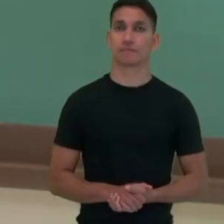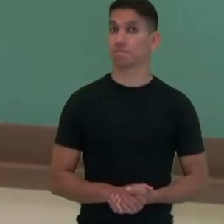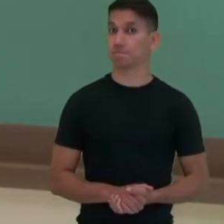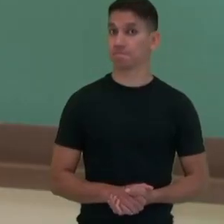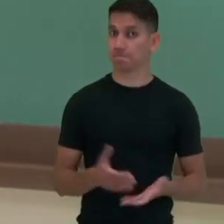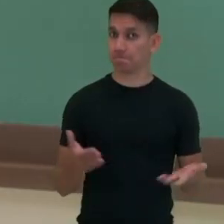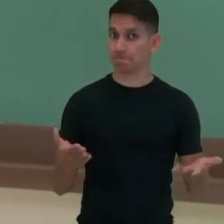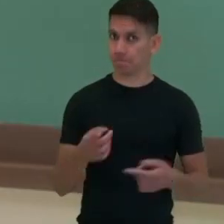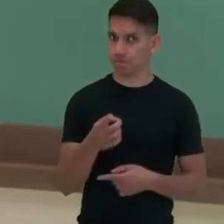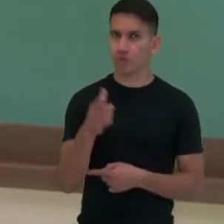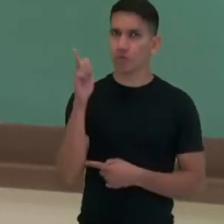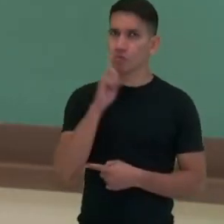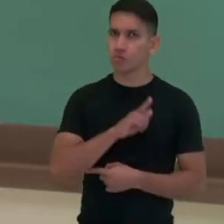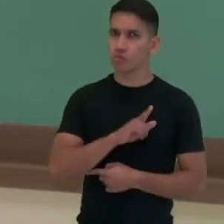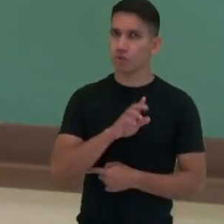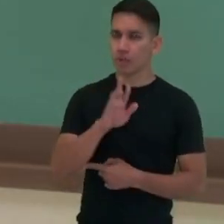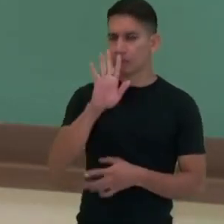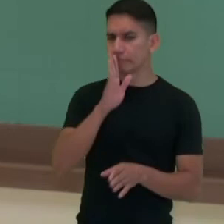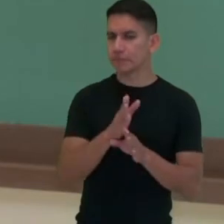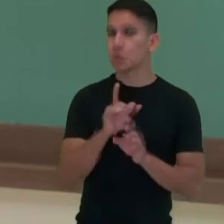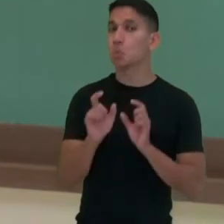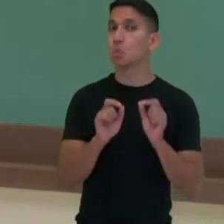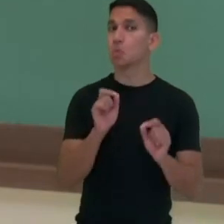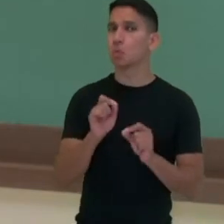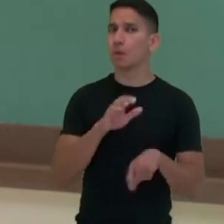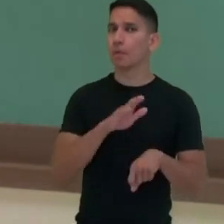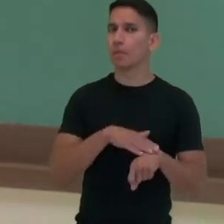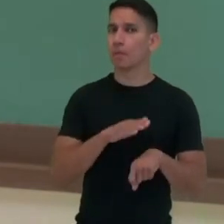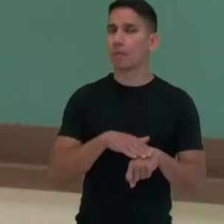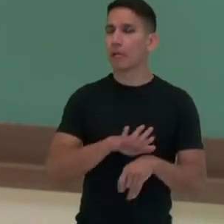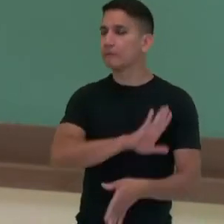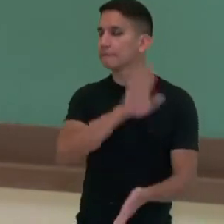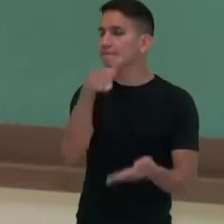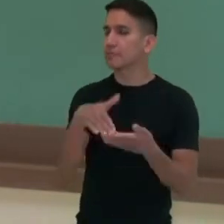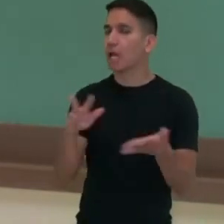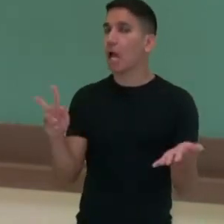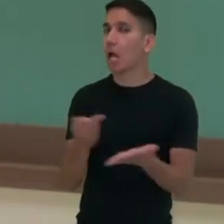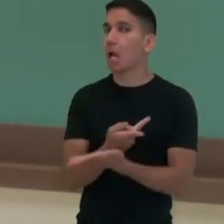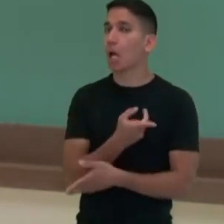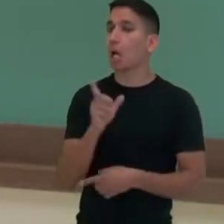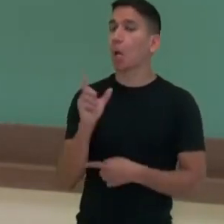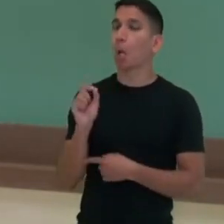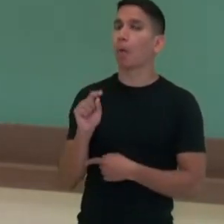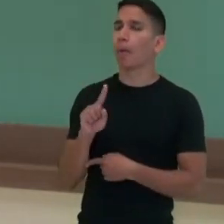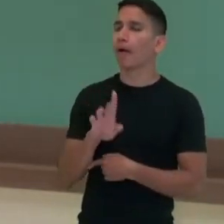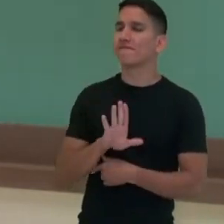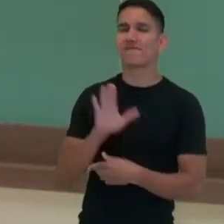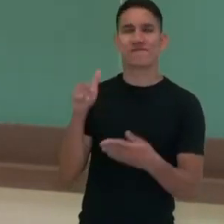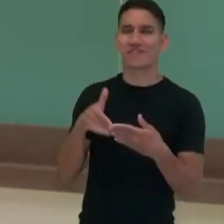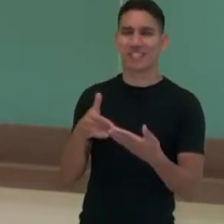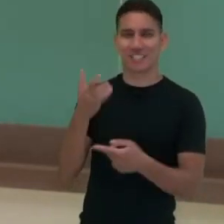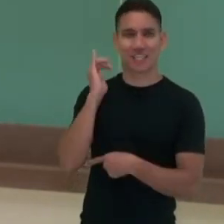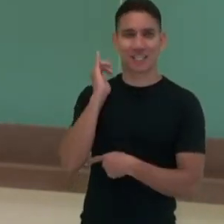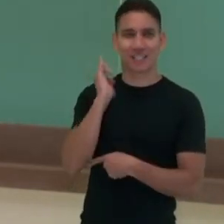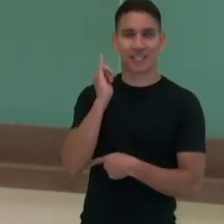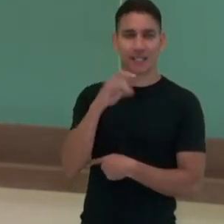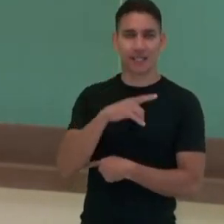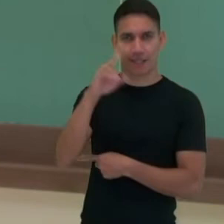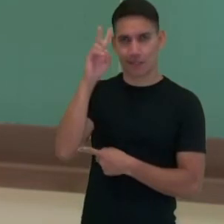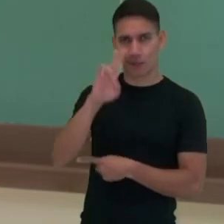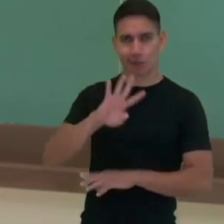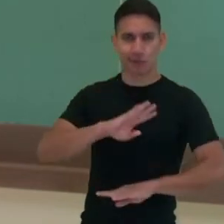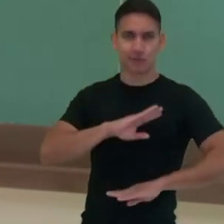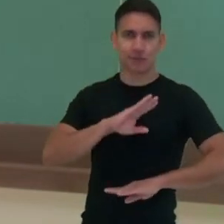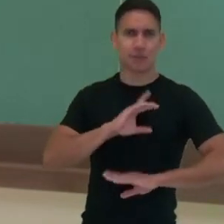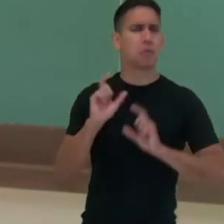Legal, e aí? Você conseguiu descobrir então o desfecho, né? A parte final, então, aqui do caos,